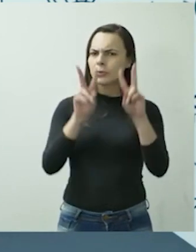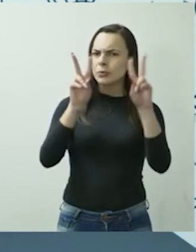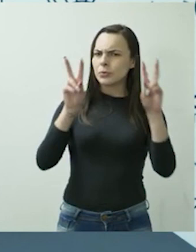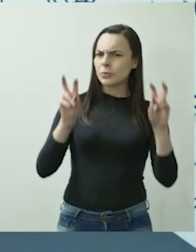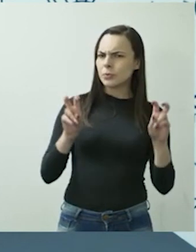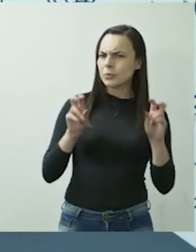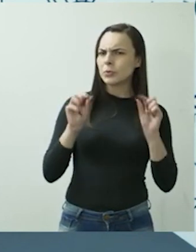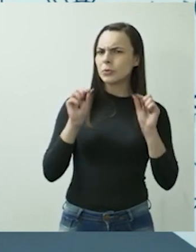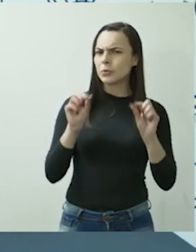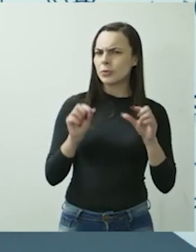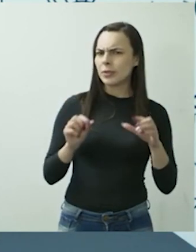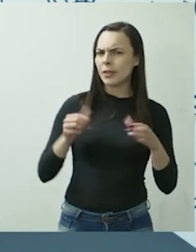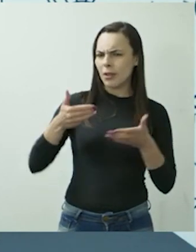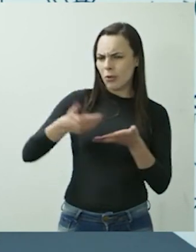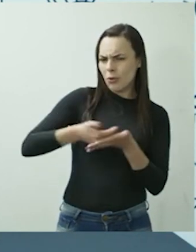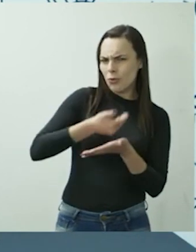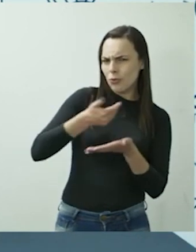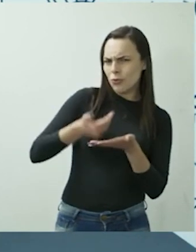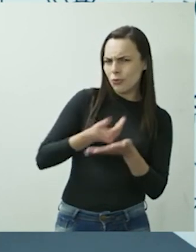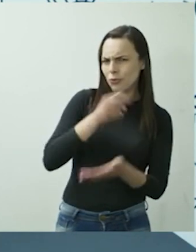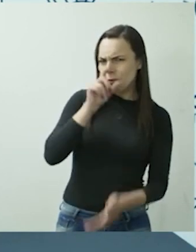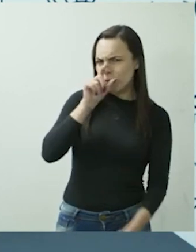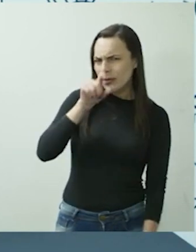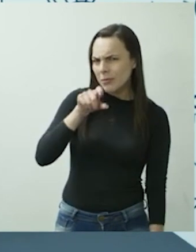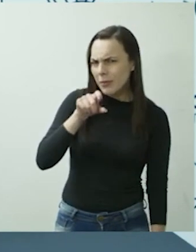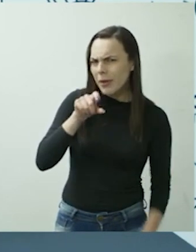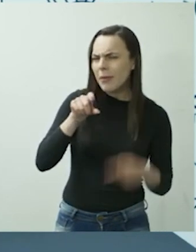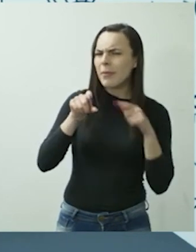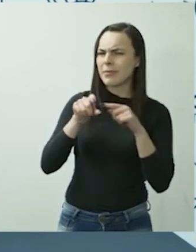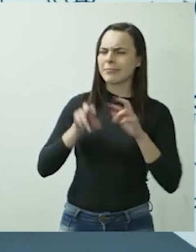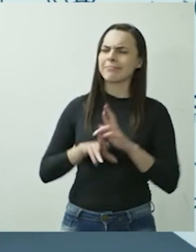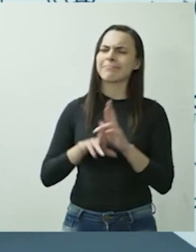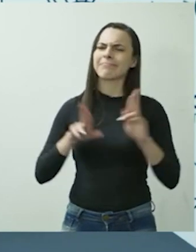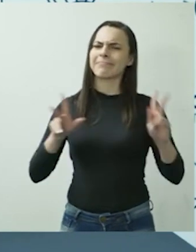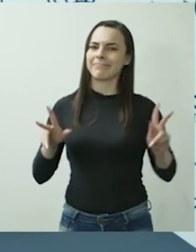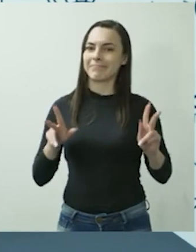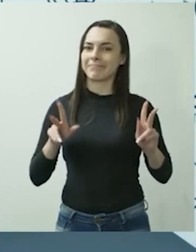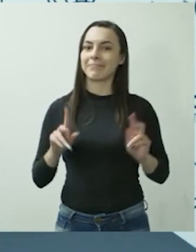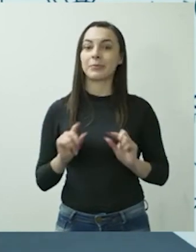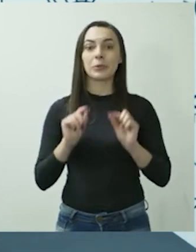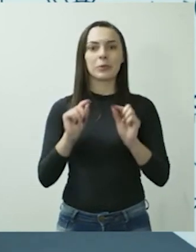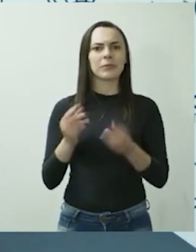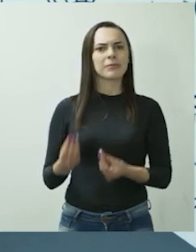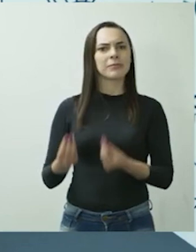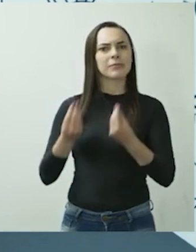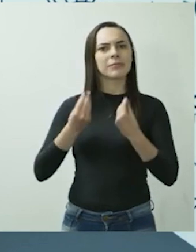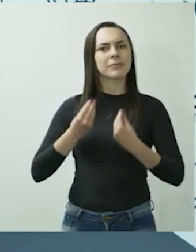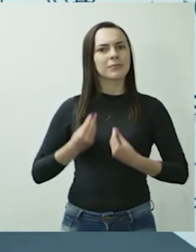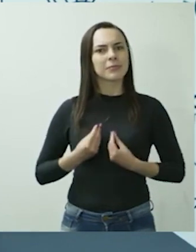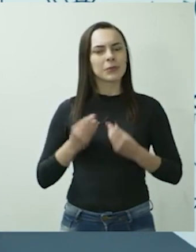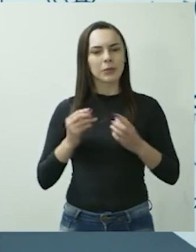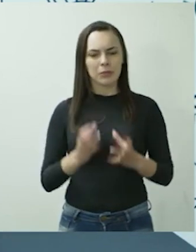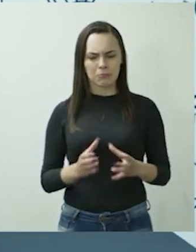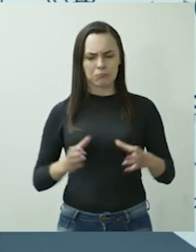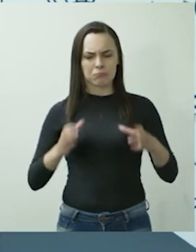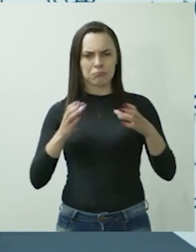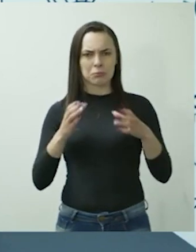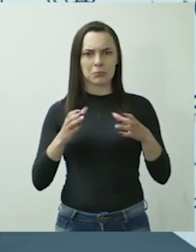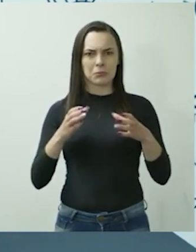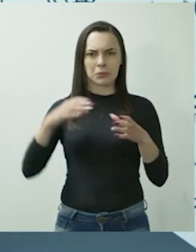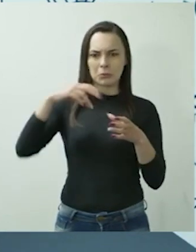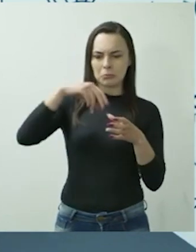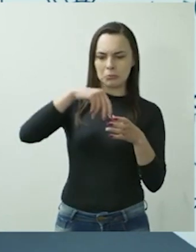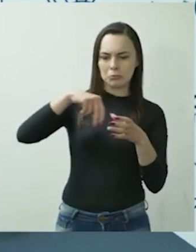uma sopa de bruxa, mas essa bruxa nossa era um pouco diferente. Nos mandou lá os seus